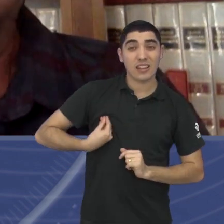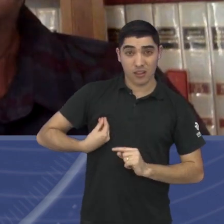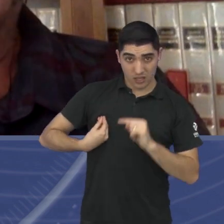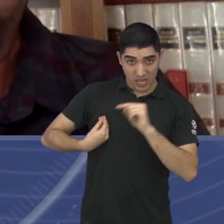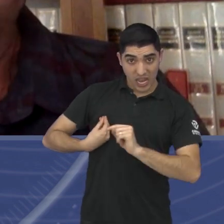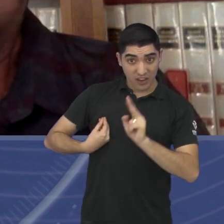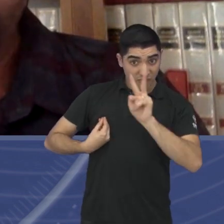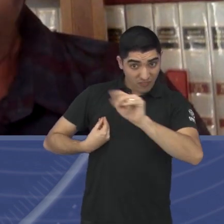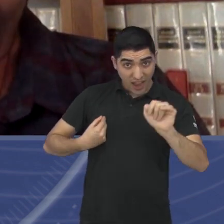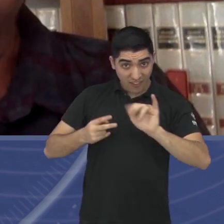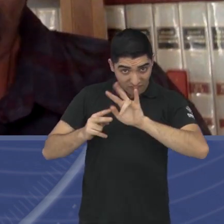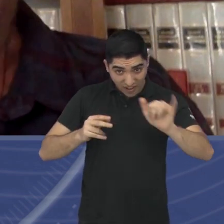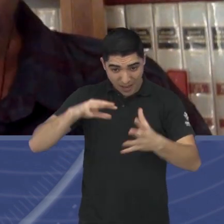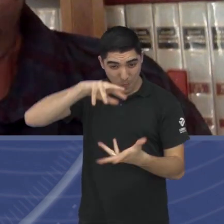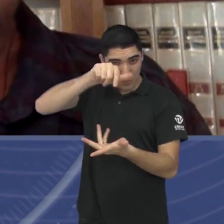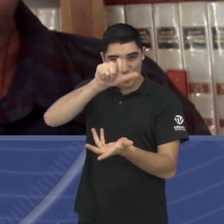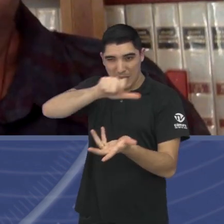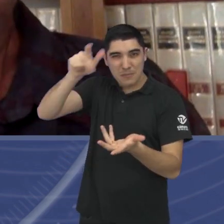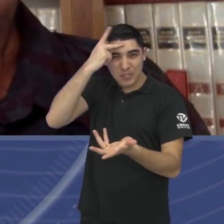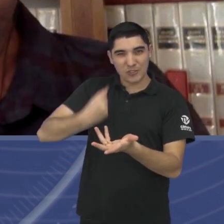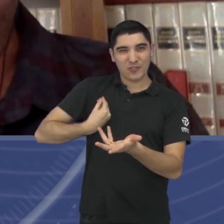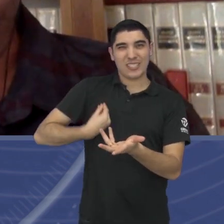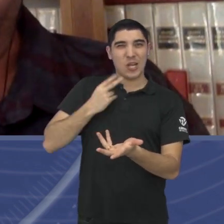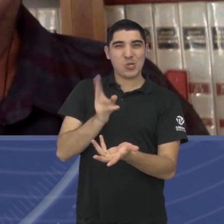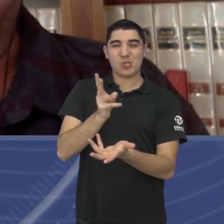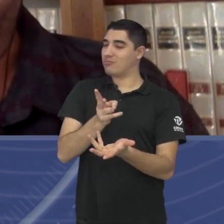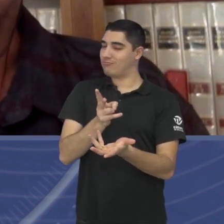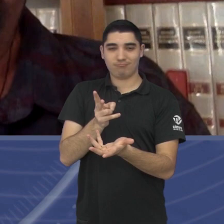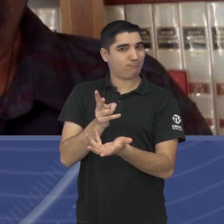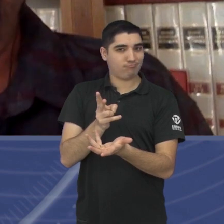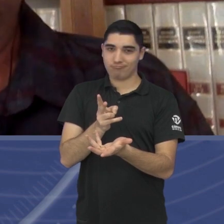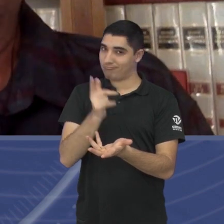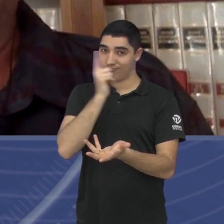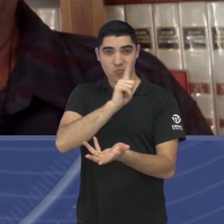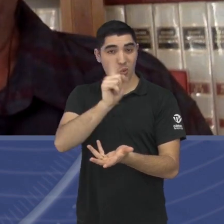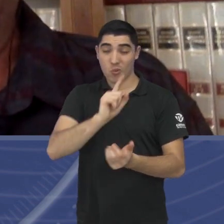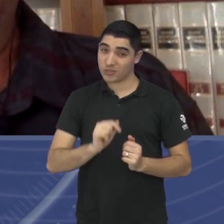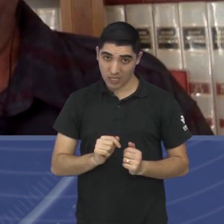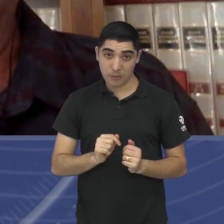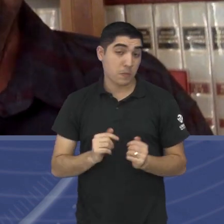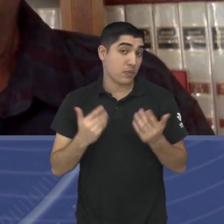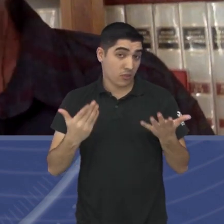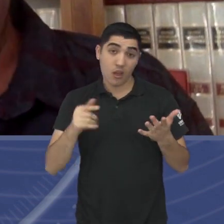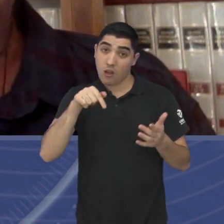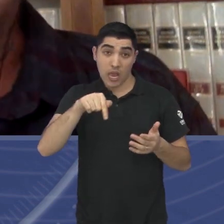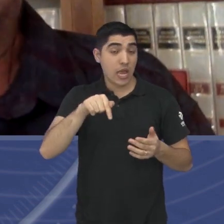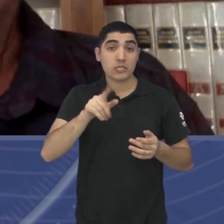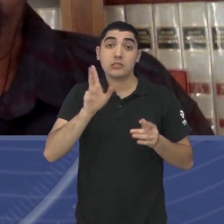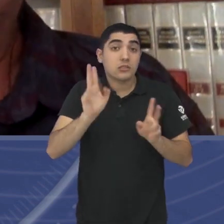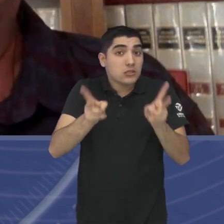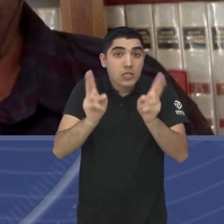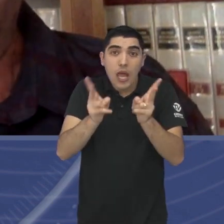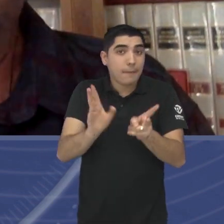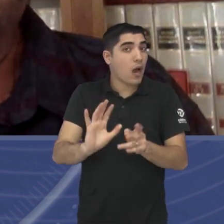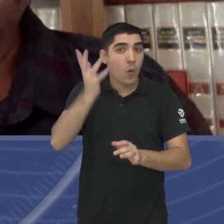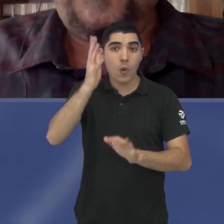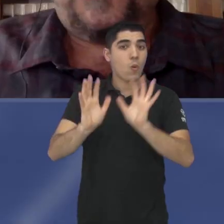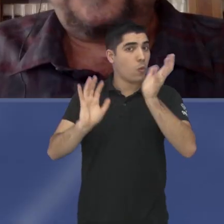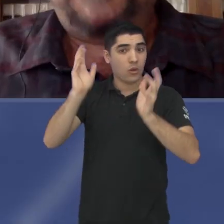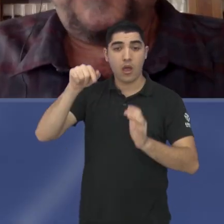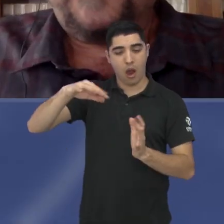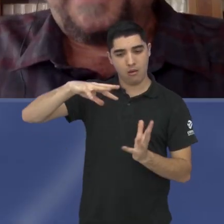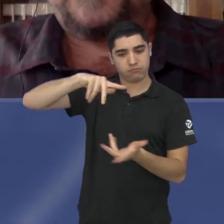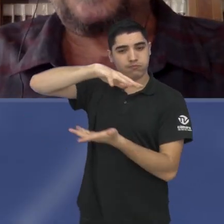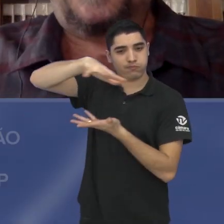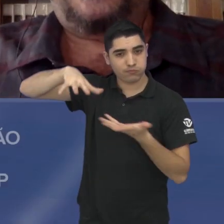ela não terá condição de existir aqui na Terra. Então, isso acontece o tempo todo